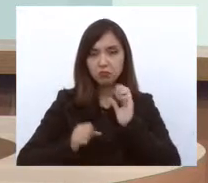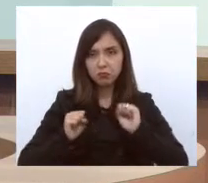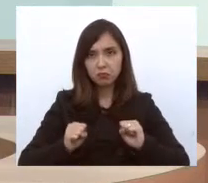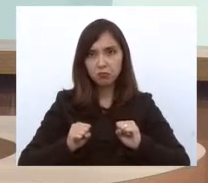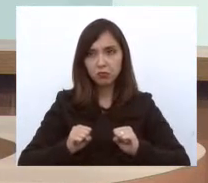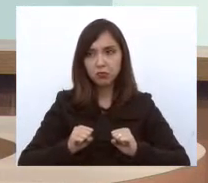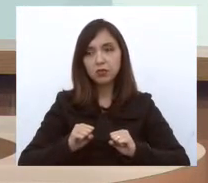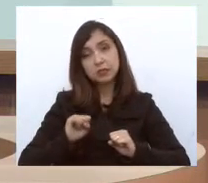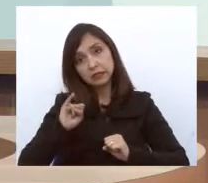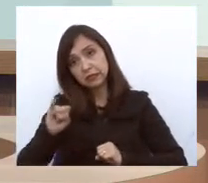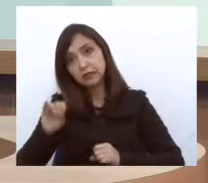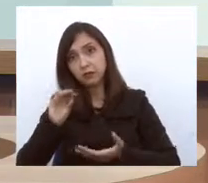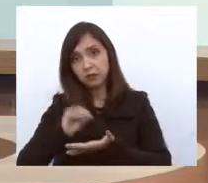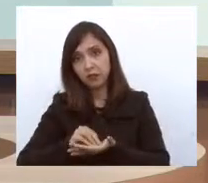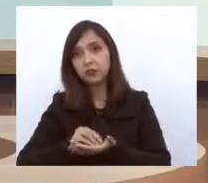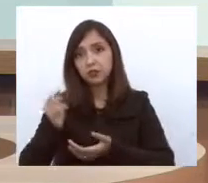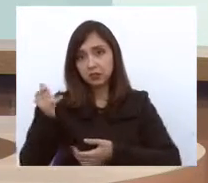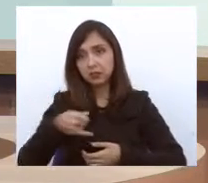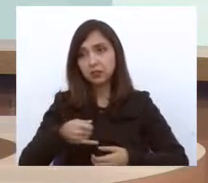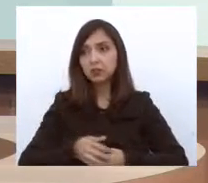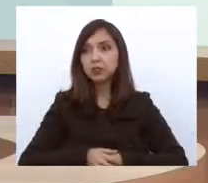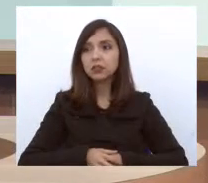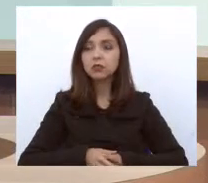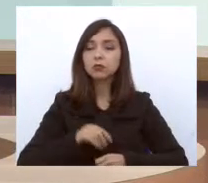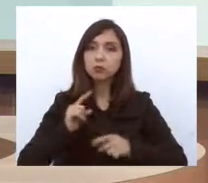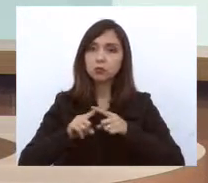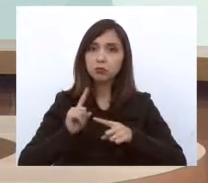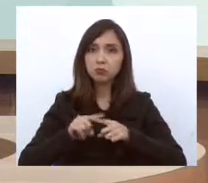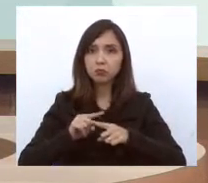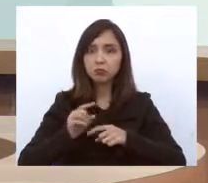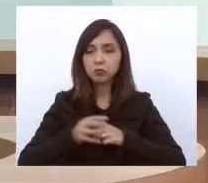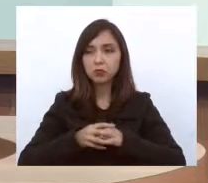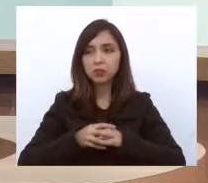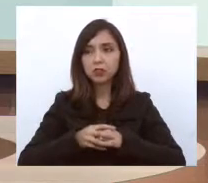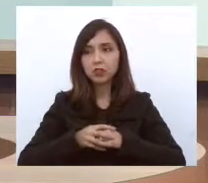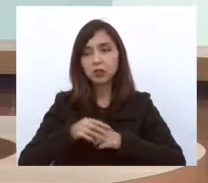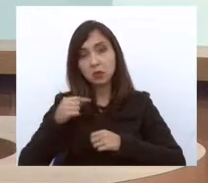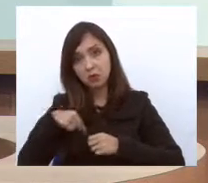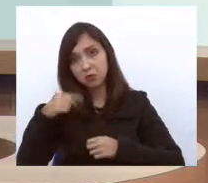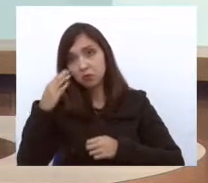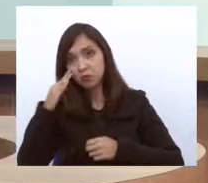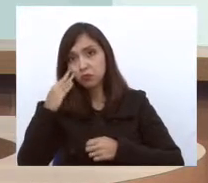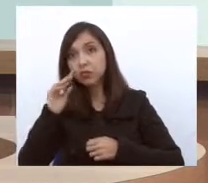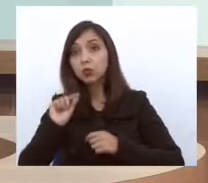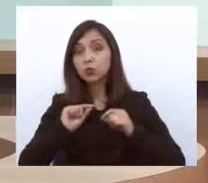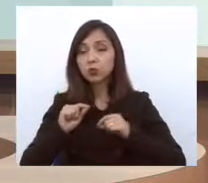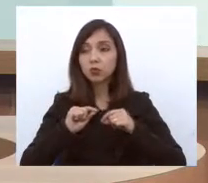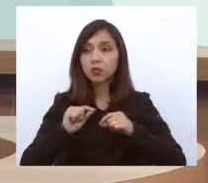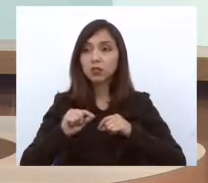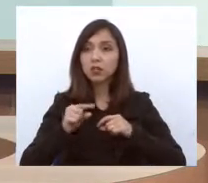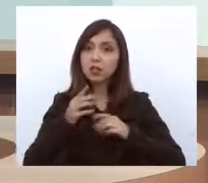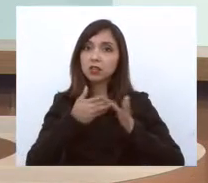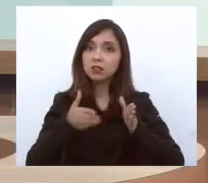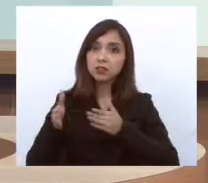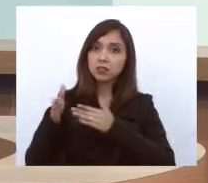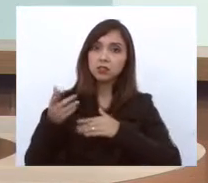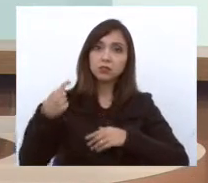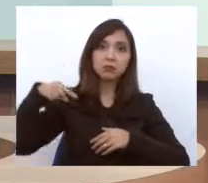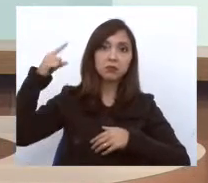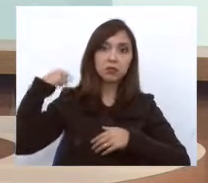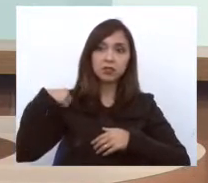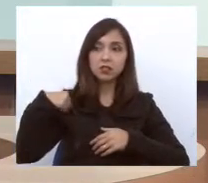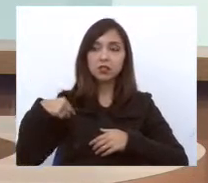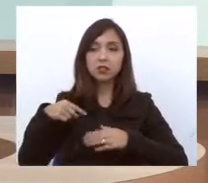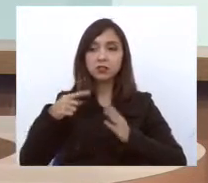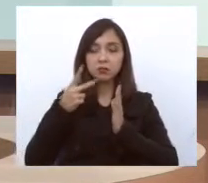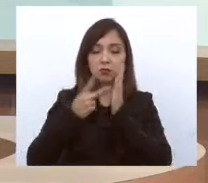Se faltar, sim, vereador. Porque, pelo que eu entendi, na sessão passada, esse projeto